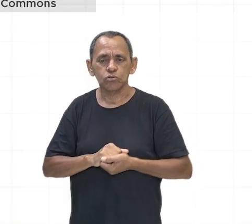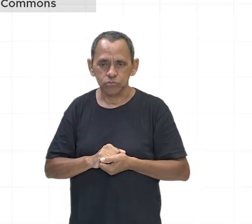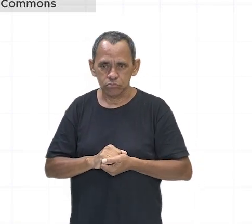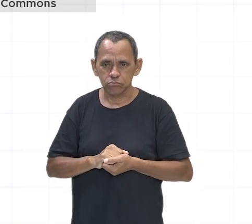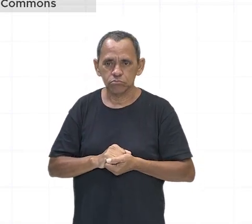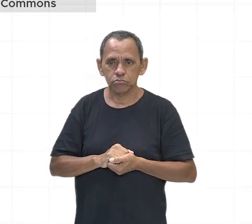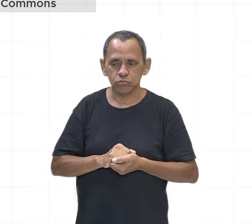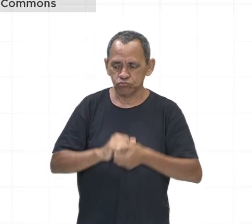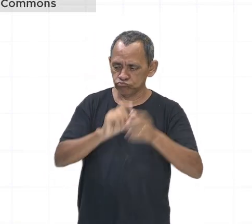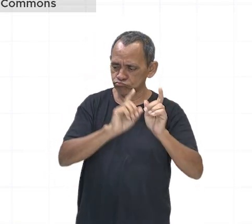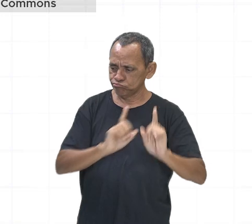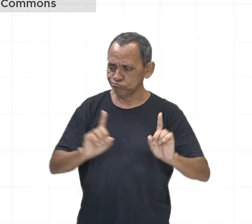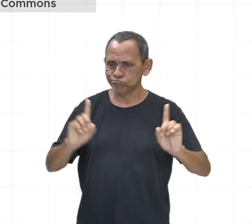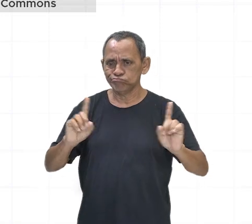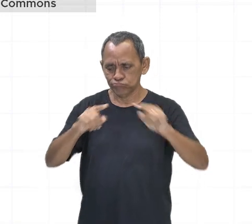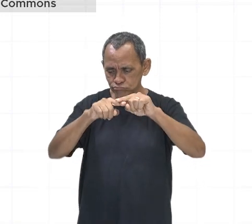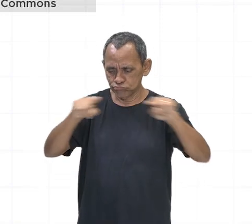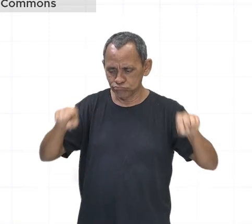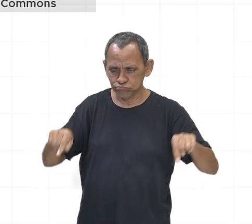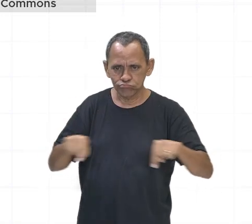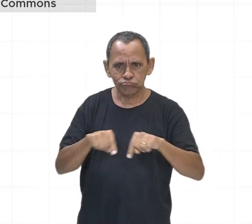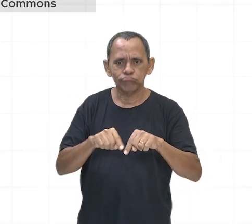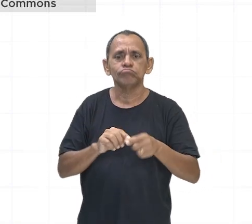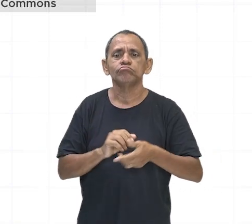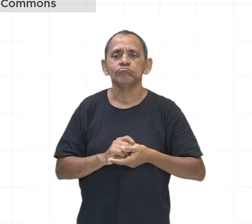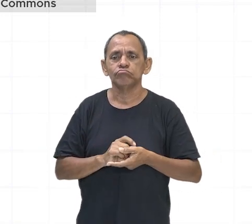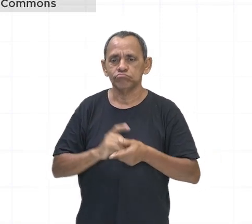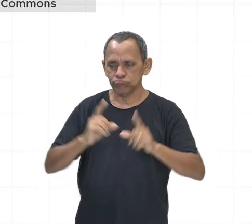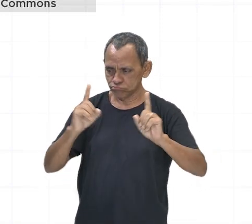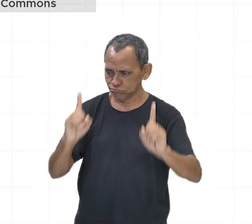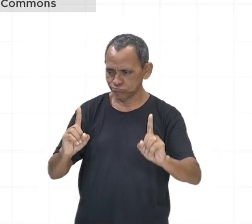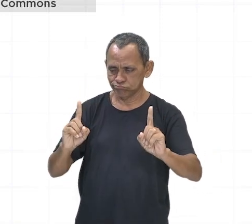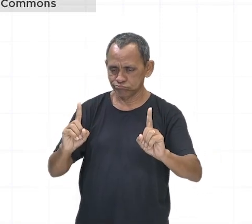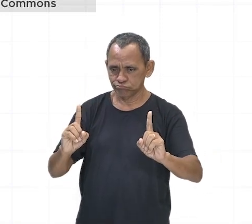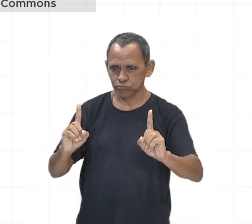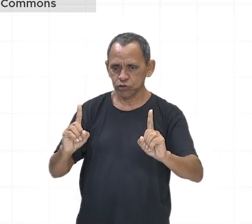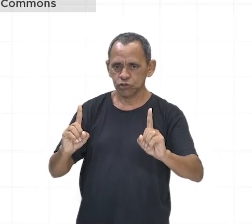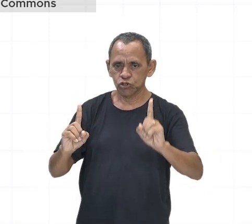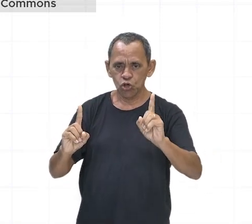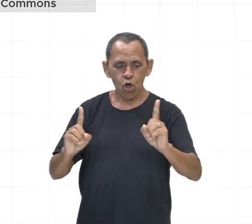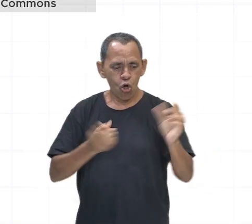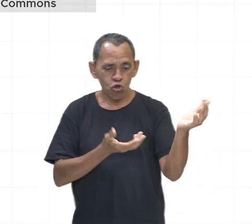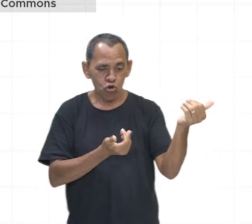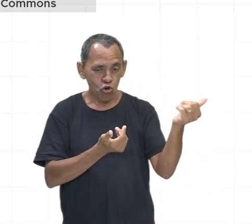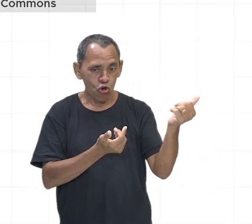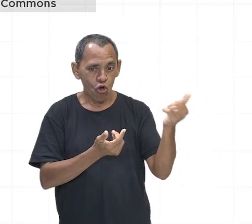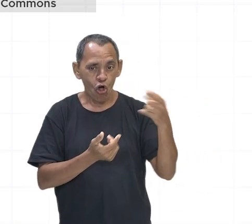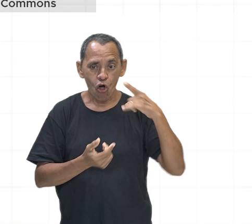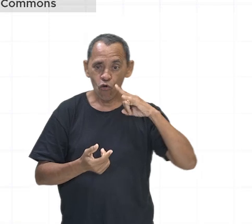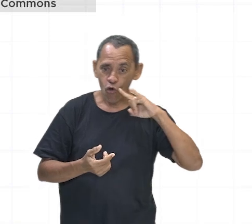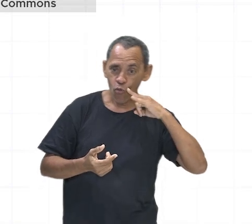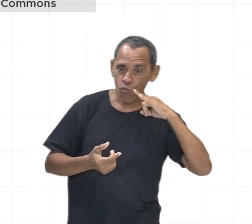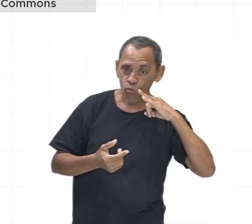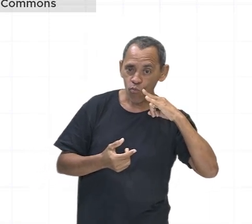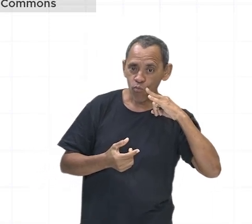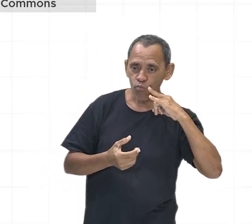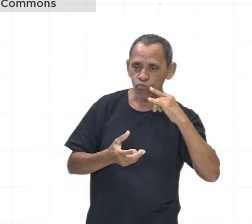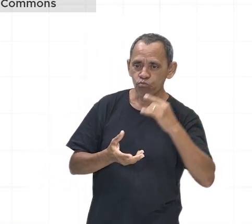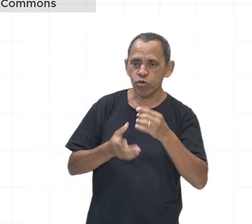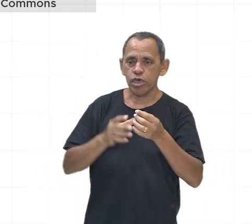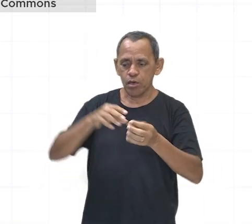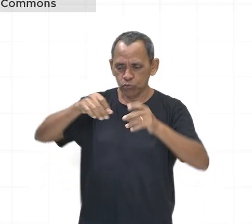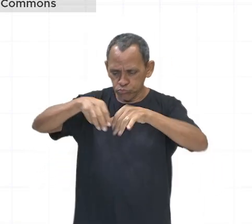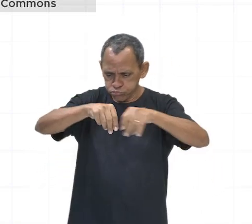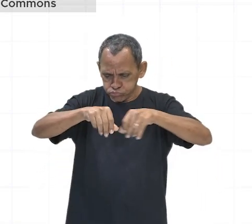outro. Antes de partir para cima do mestre, o jovem bêbado começou a jogar terra na cara de